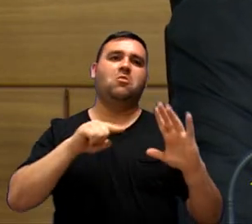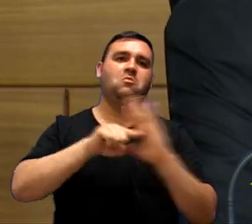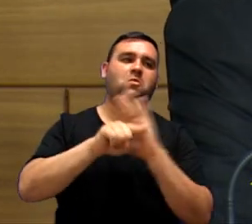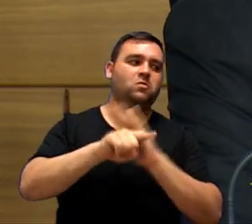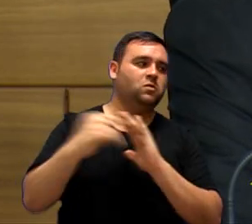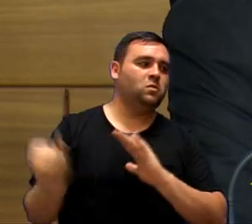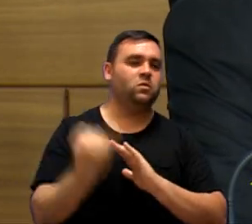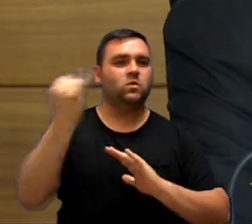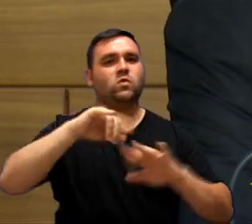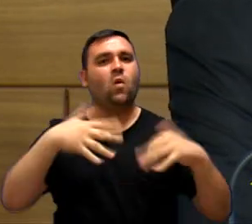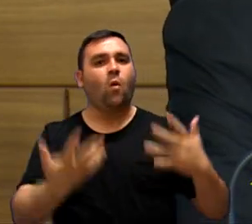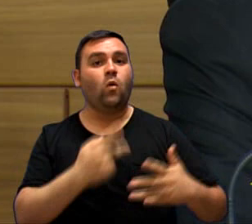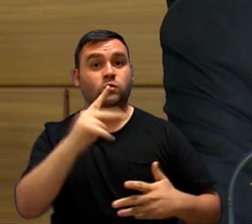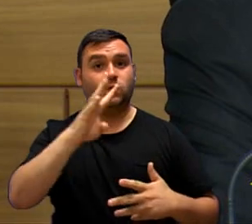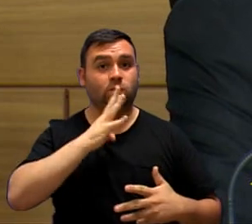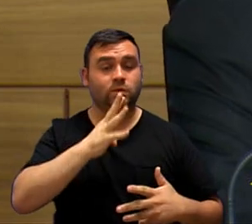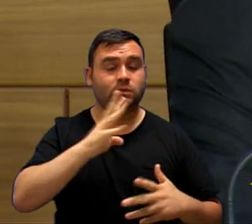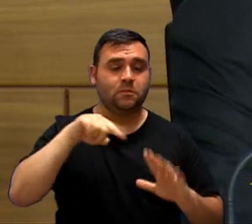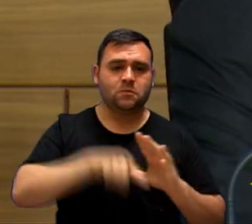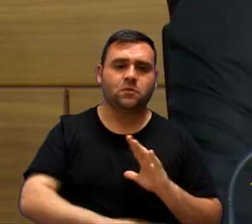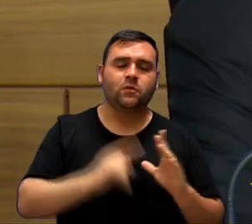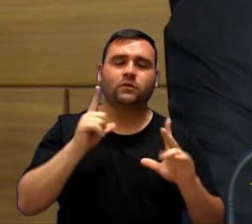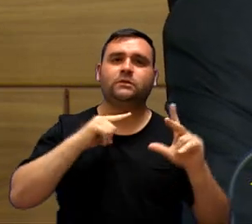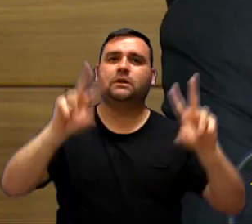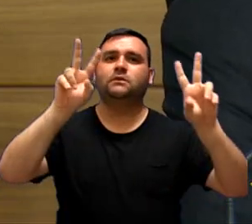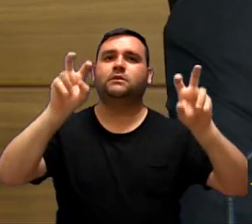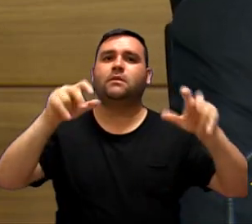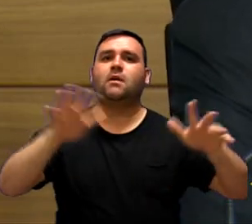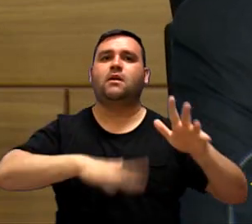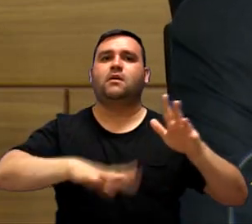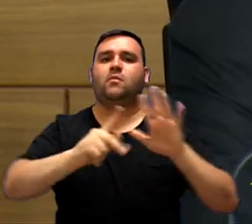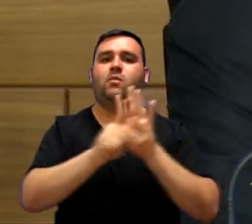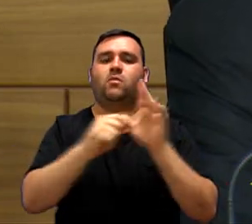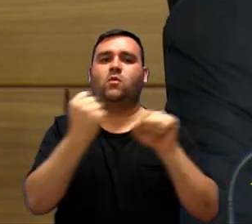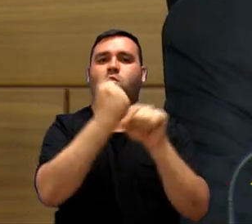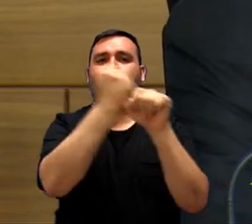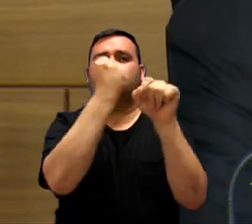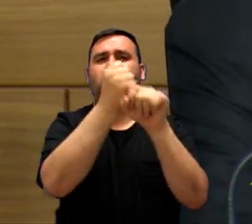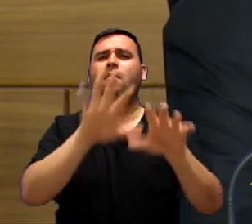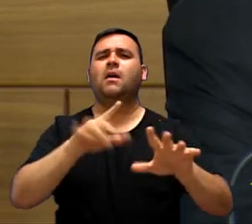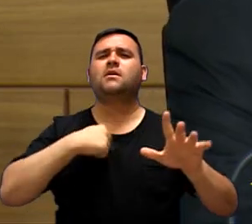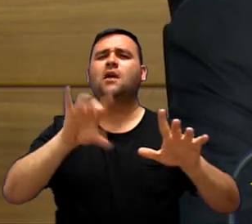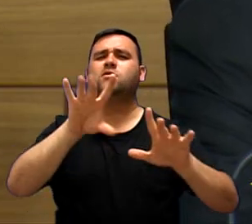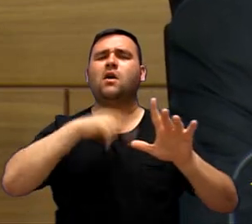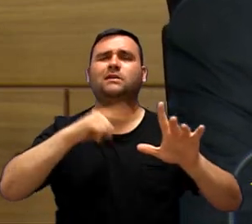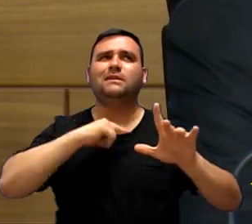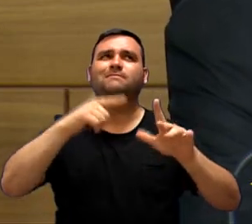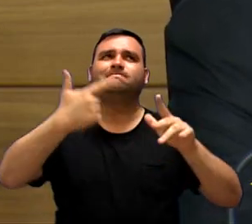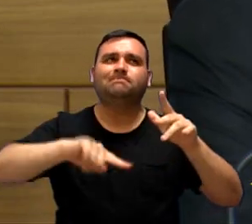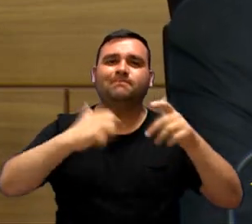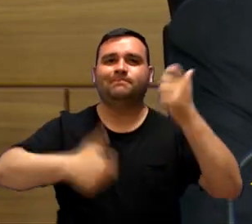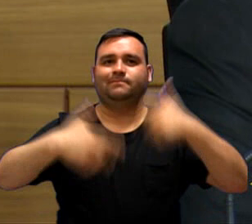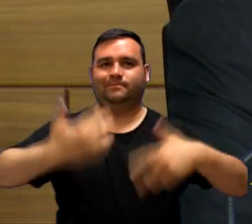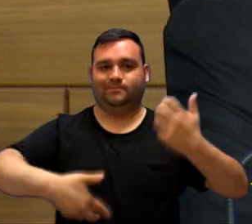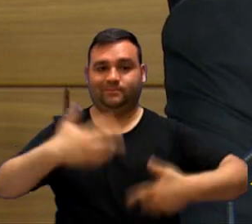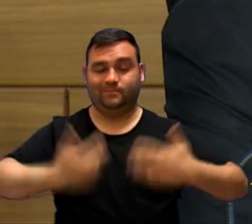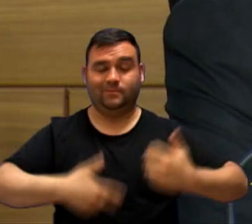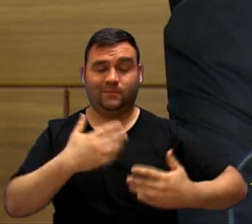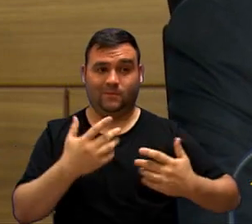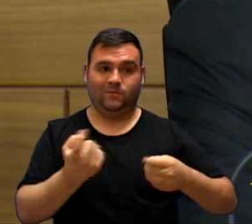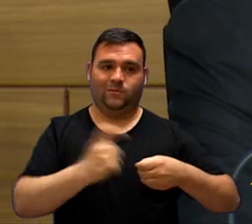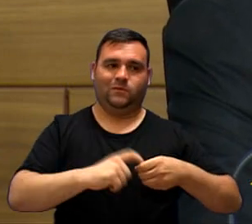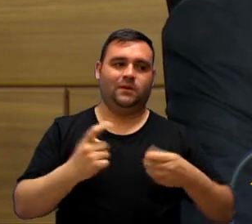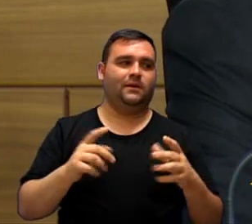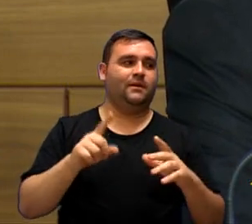importância e o conhecimento que Vossa Excelência tem dessa obra. É que todo mundo passa por essa obra. É apenas para recompor, vamos dizer assim, o